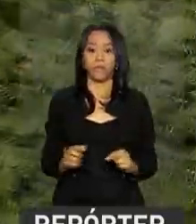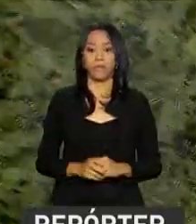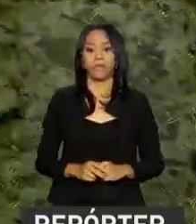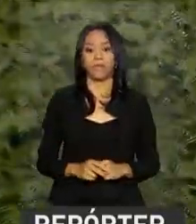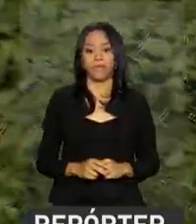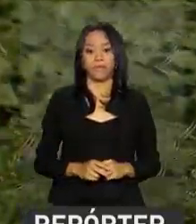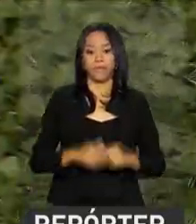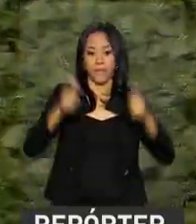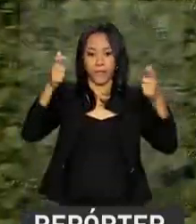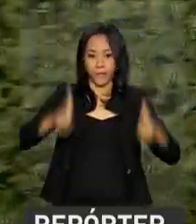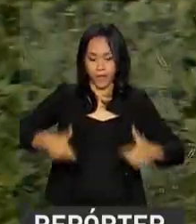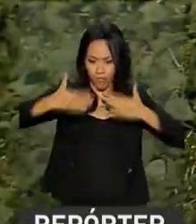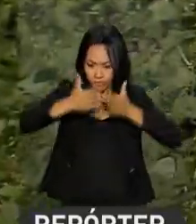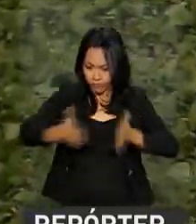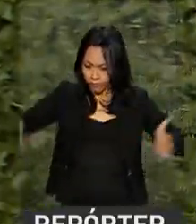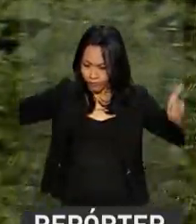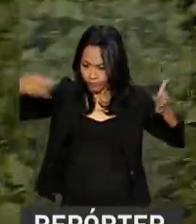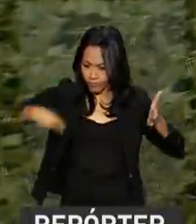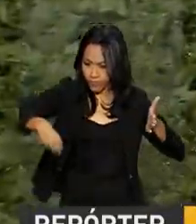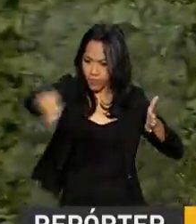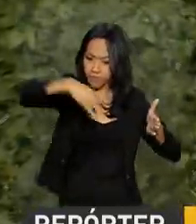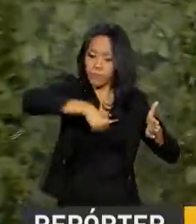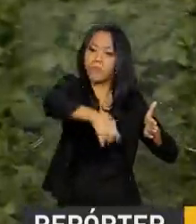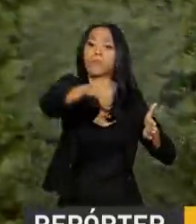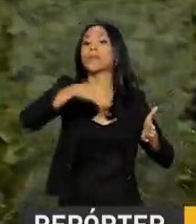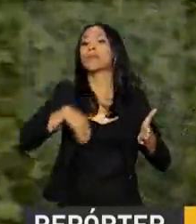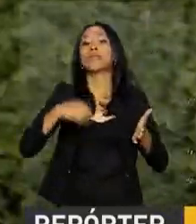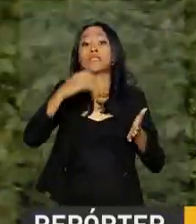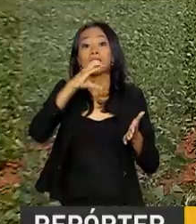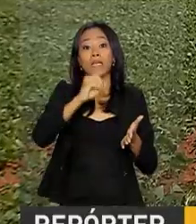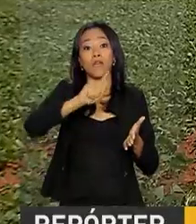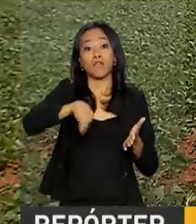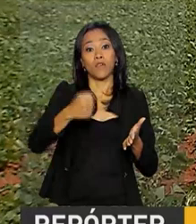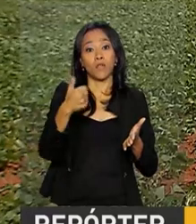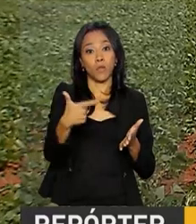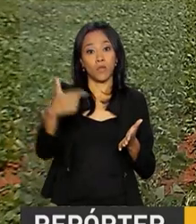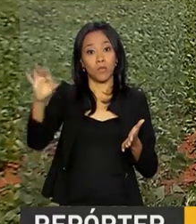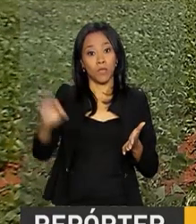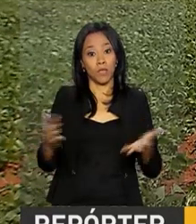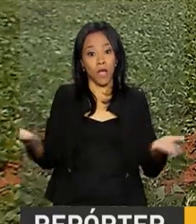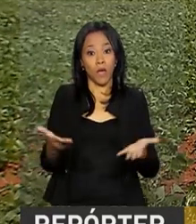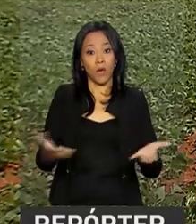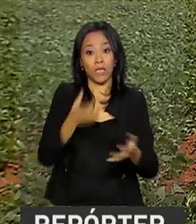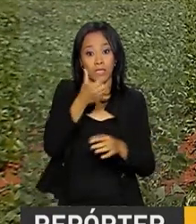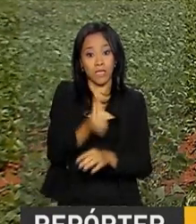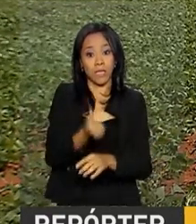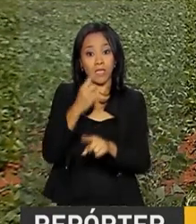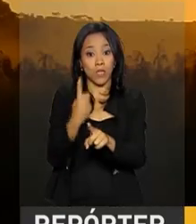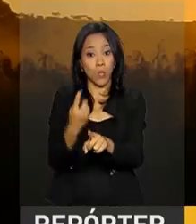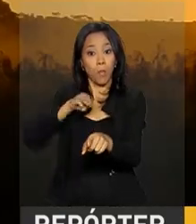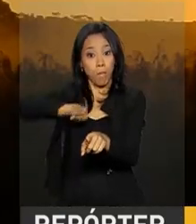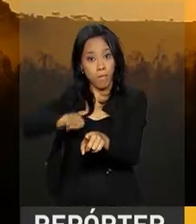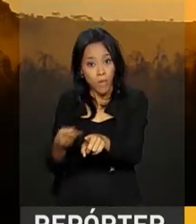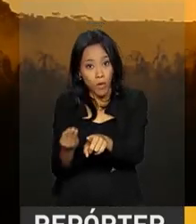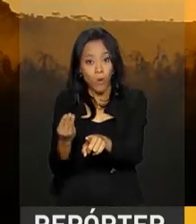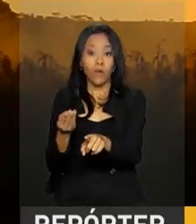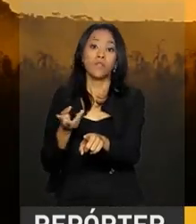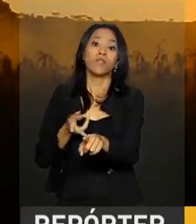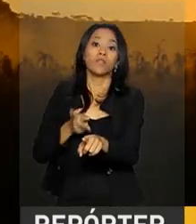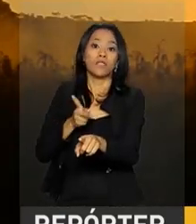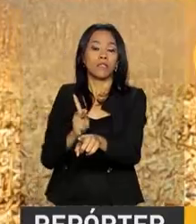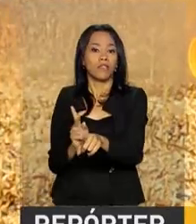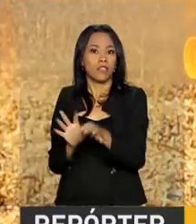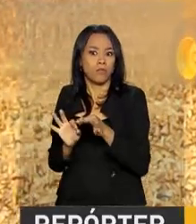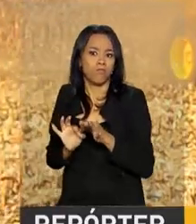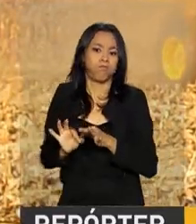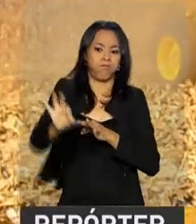a área plantada cresceu pouco mais de 0,2 por cento passando para 61 milhões de hectares apesar de terem